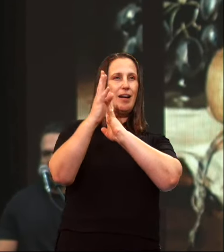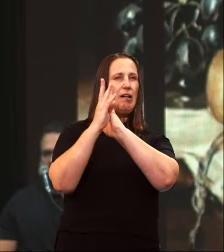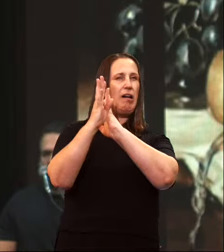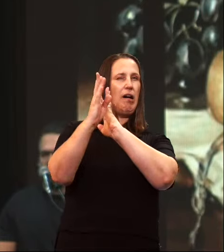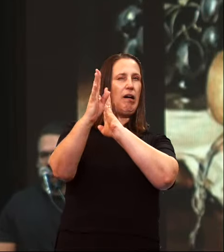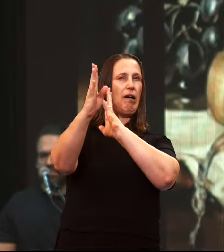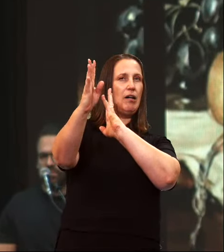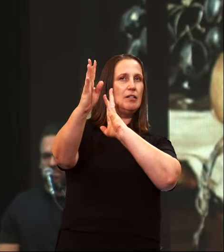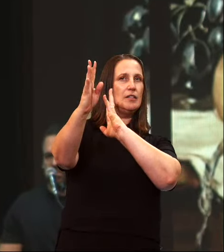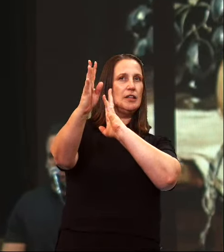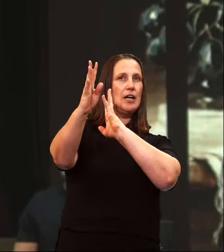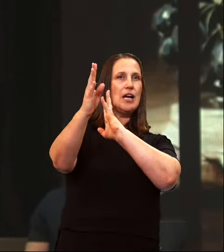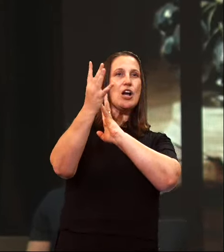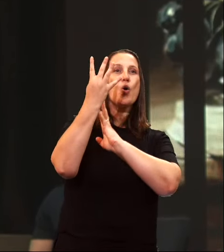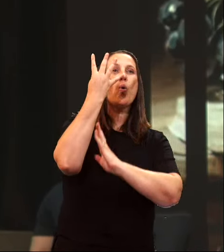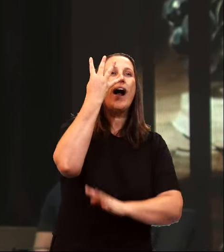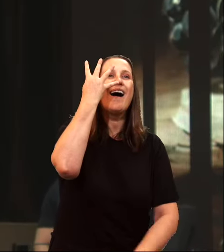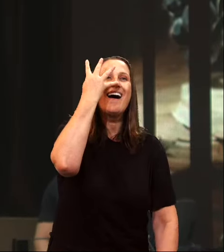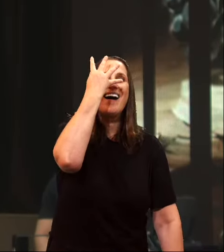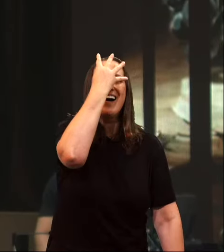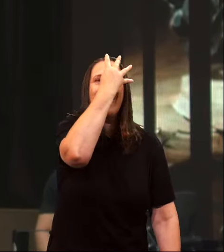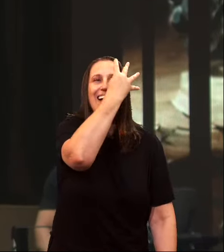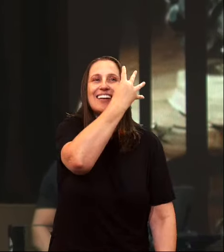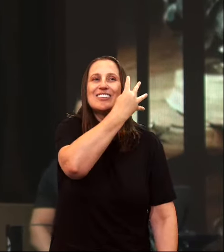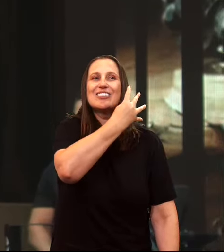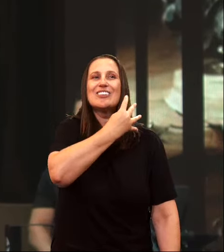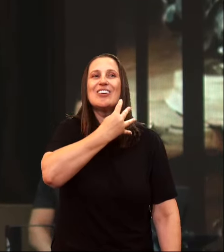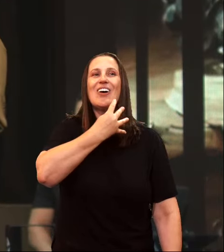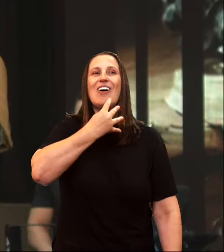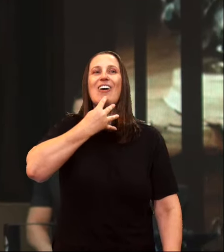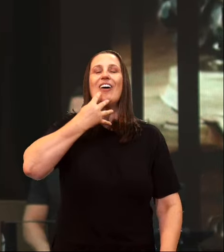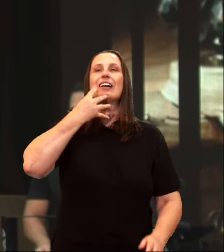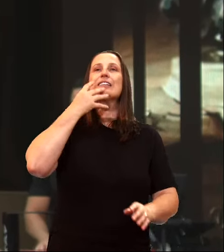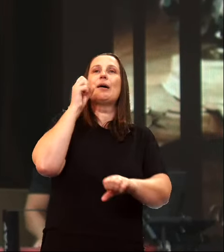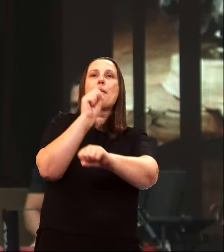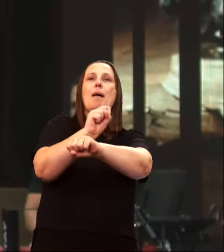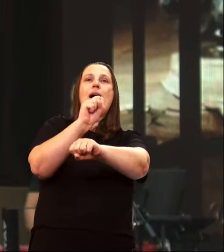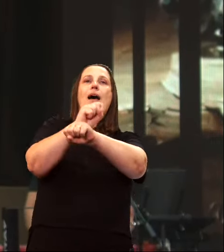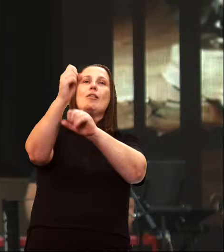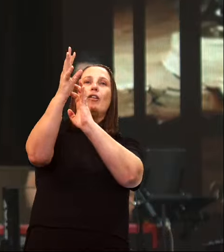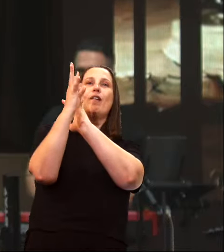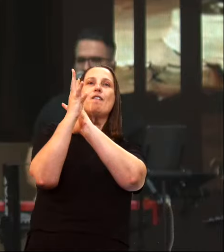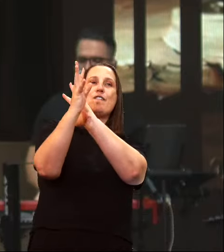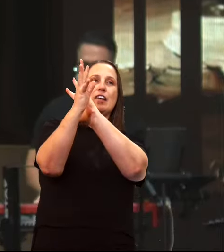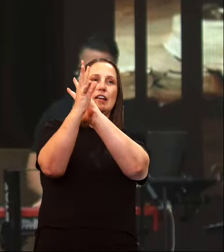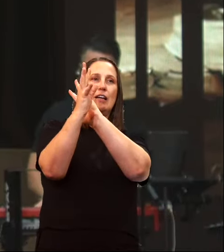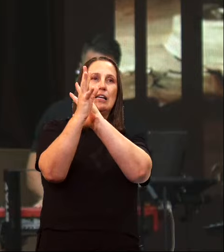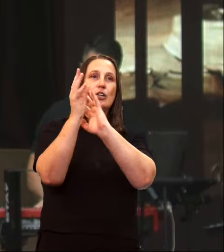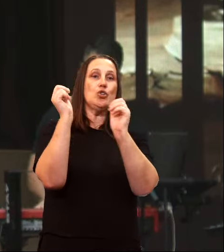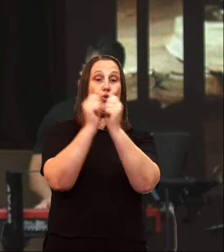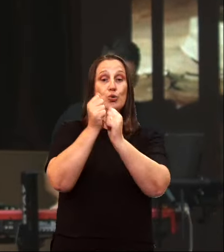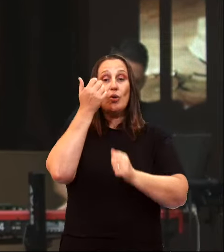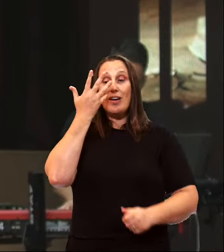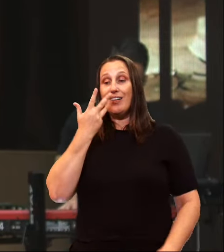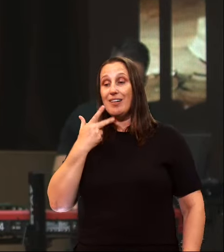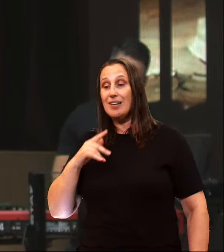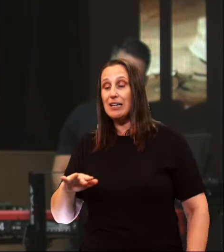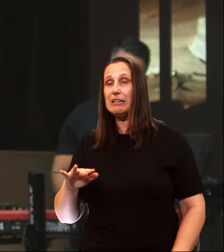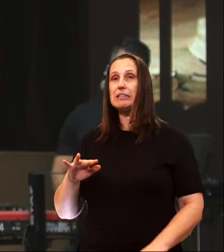imigração, 4 horas, e com as malas e as crianças, e começa aquele choro e aquela